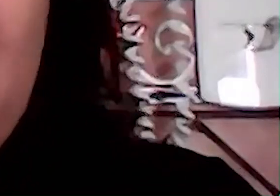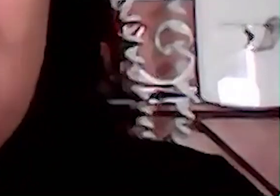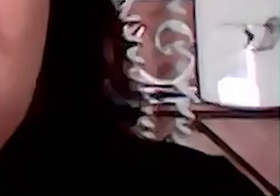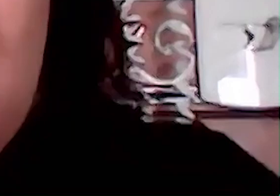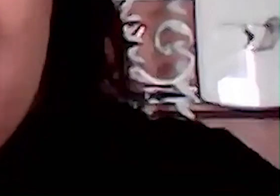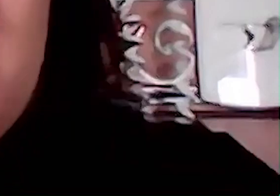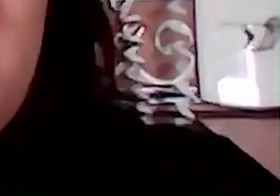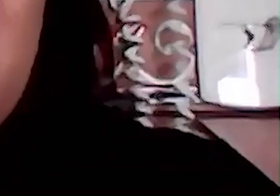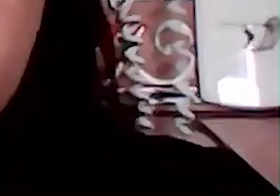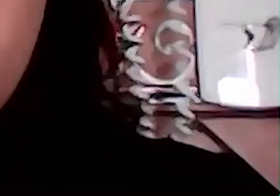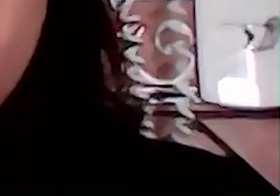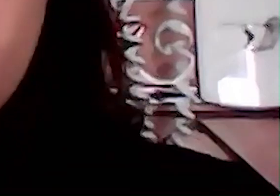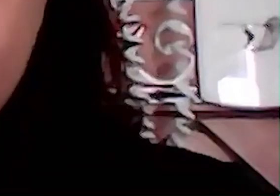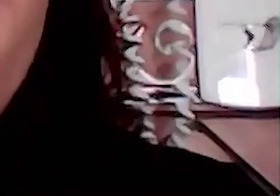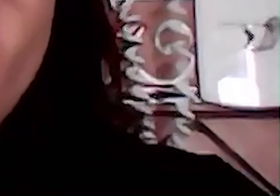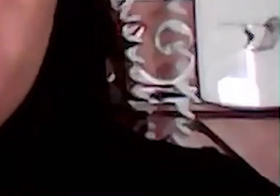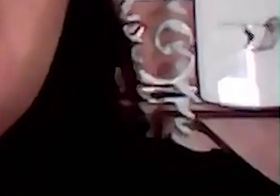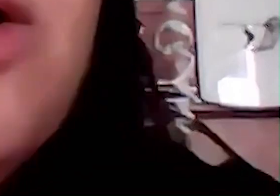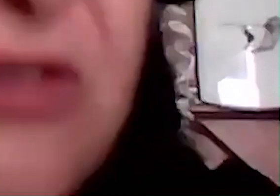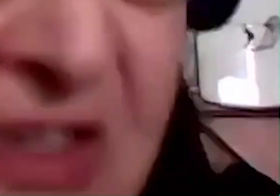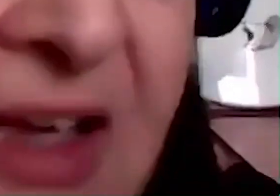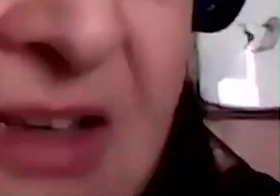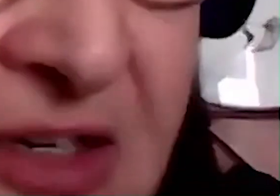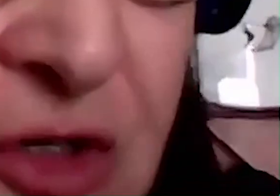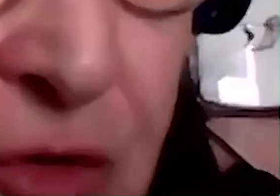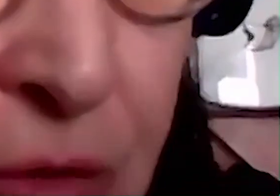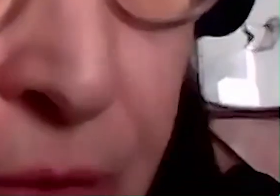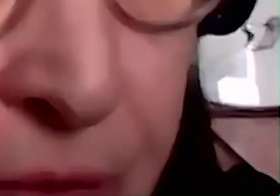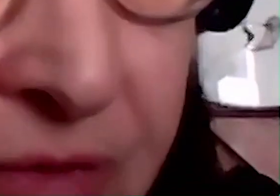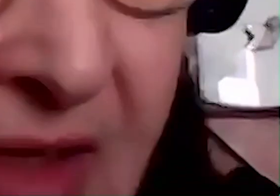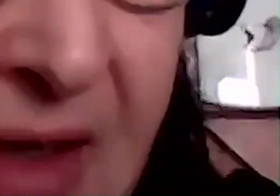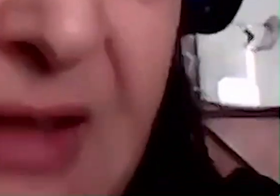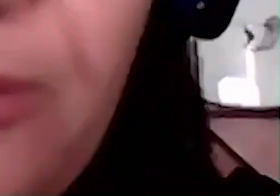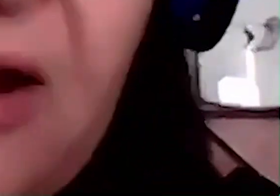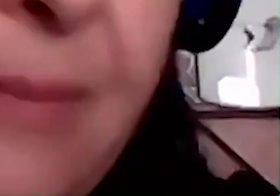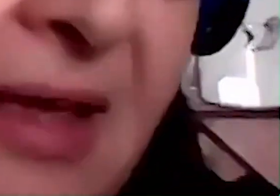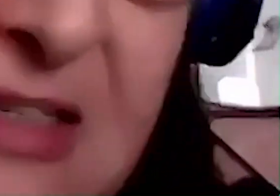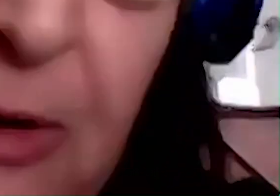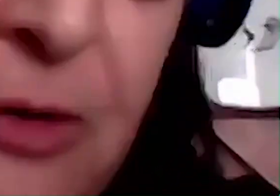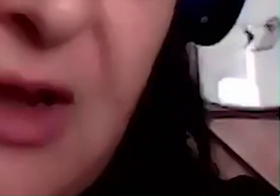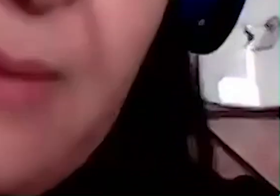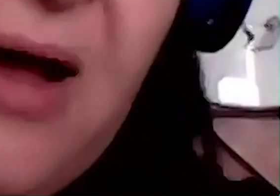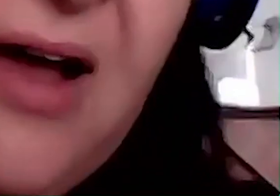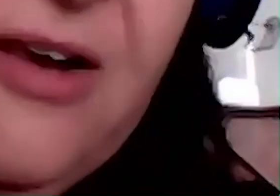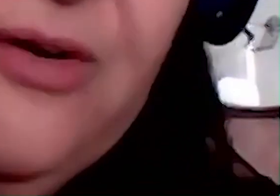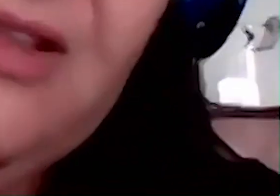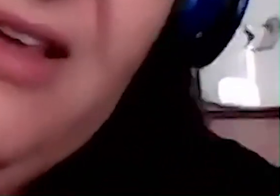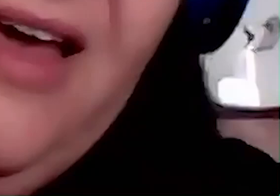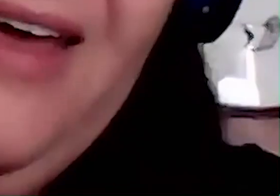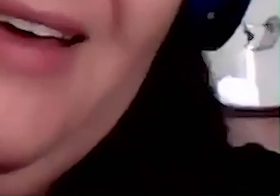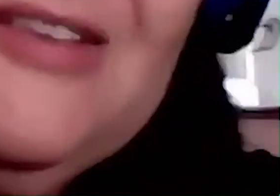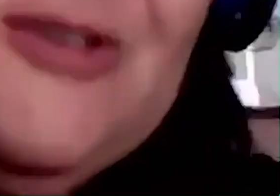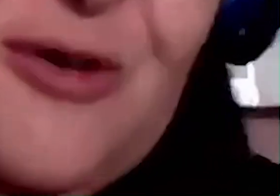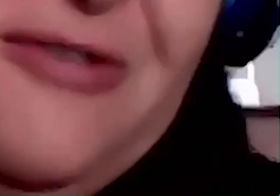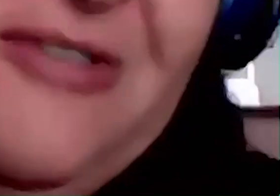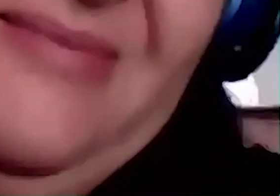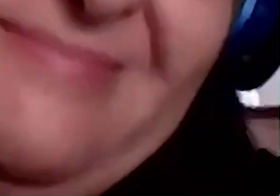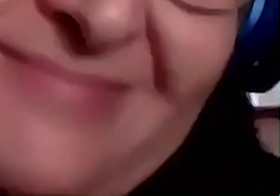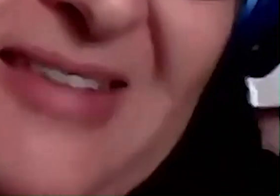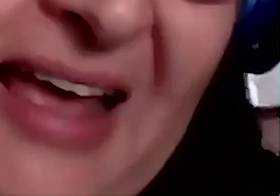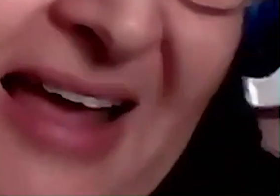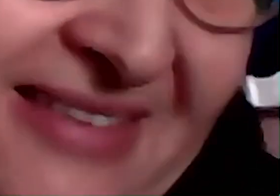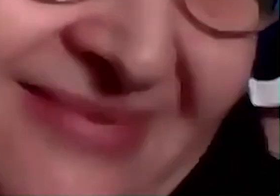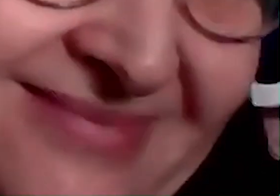um a gente acaba tendo uma maior consciência de isso tudo então parabéns pelo trabalho eh sou